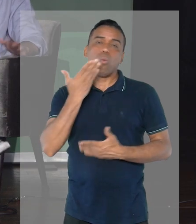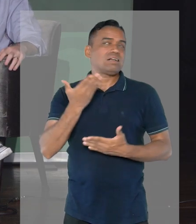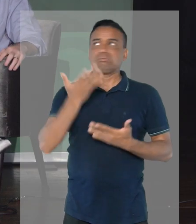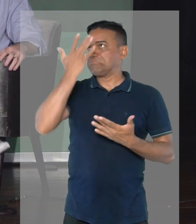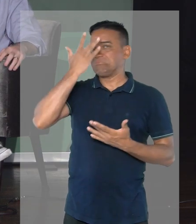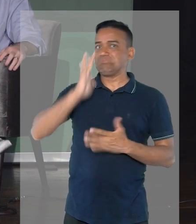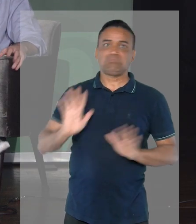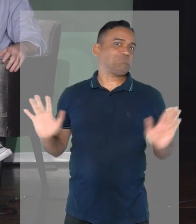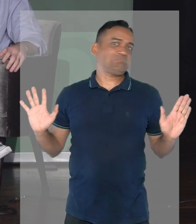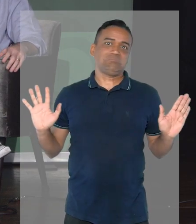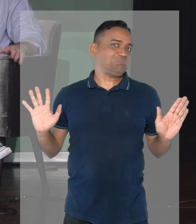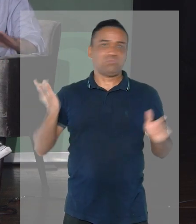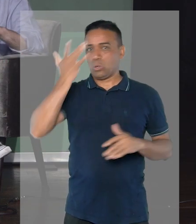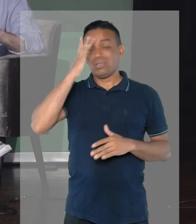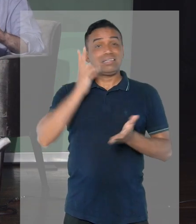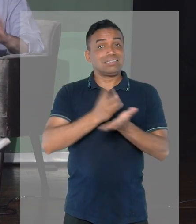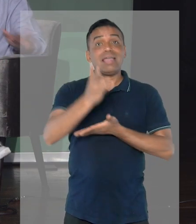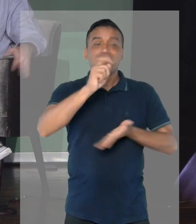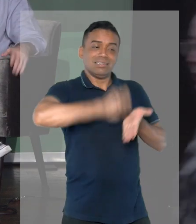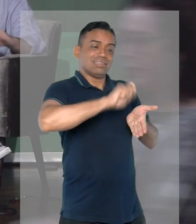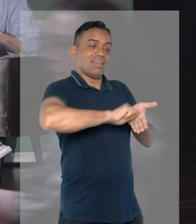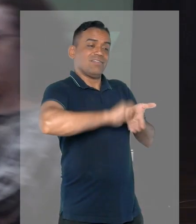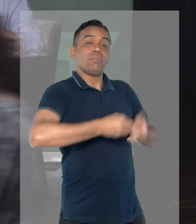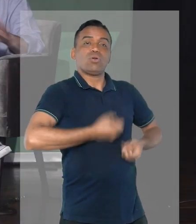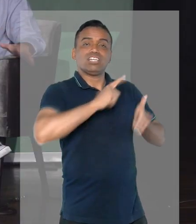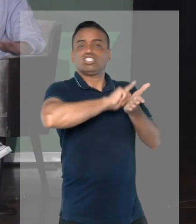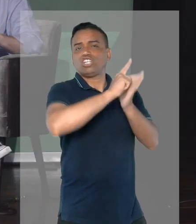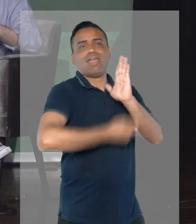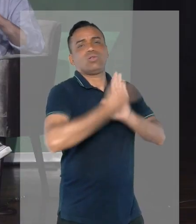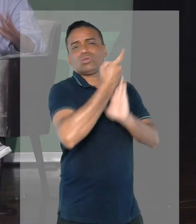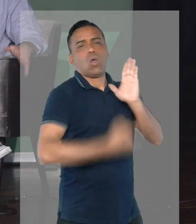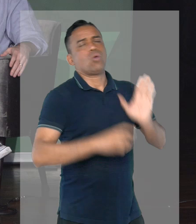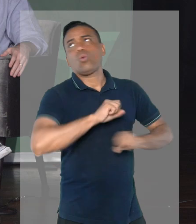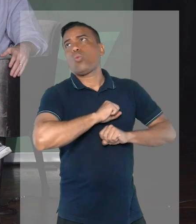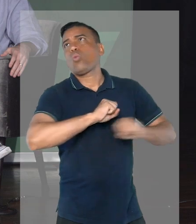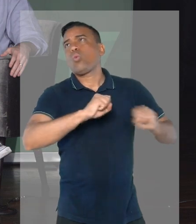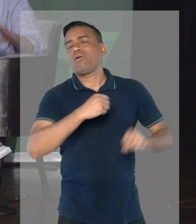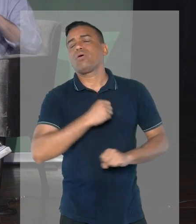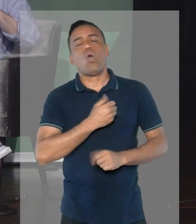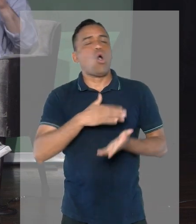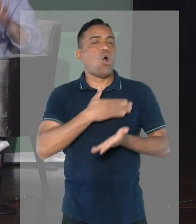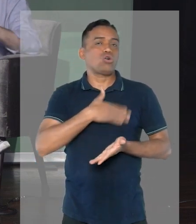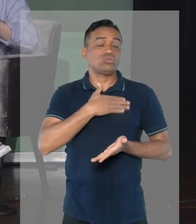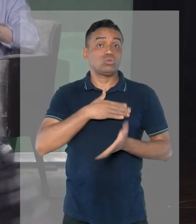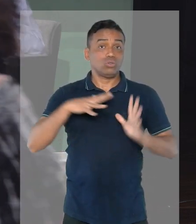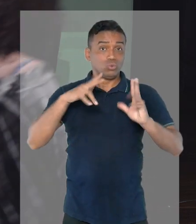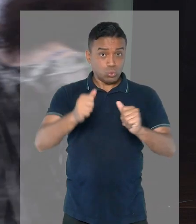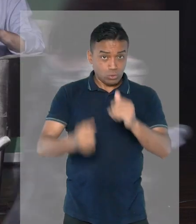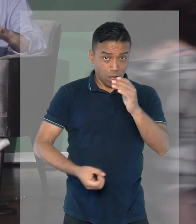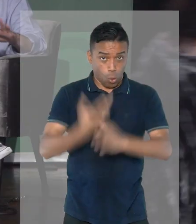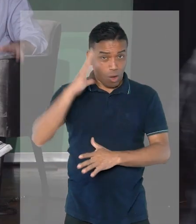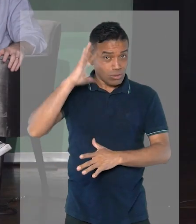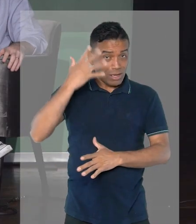Eu não sei, assim. Não sei mesmo. Eu sempre escrevi poesia, assim, é o gênero que eu mais gosto. Na verdade, tudo existe só por